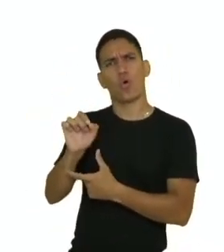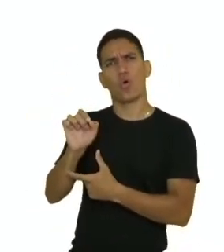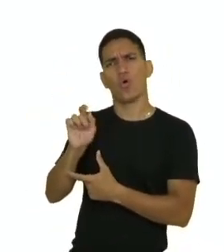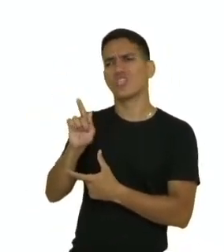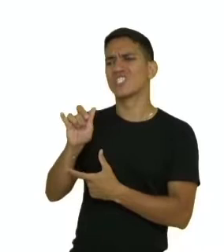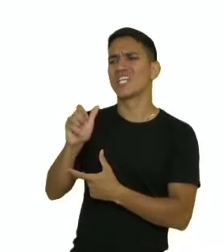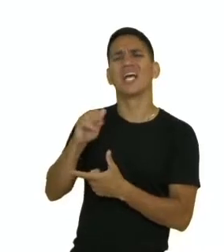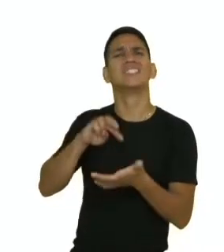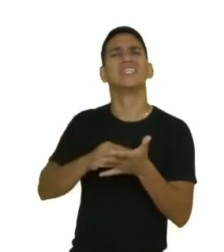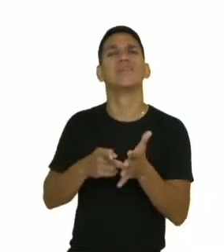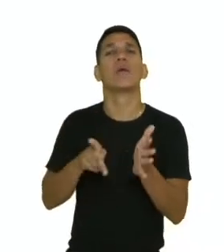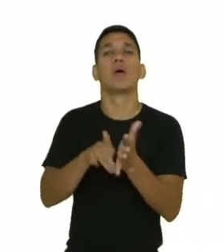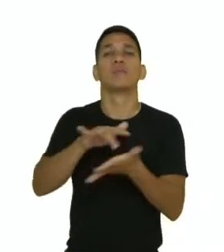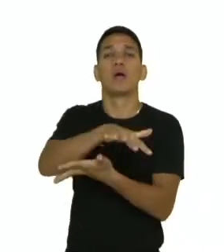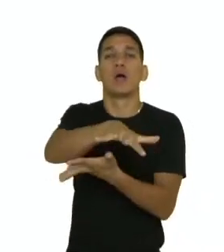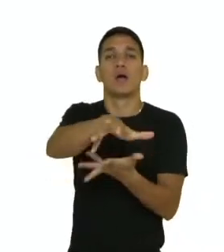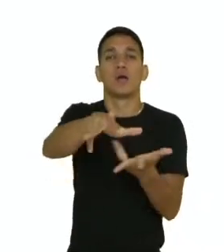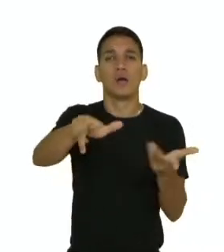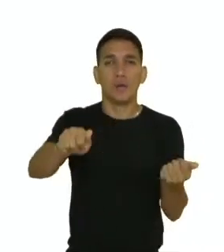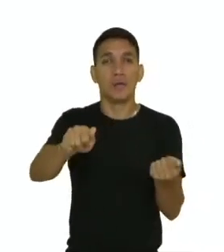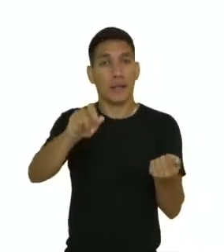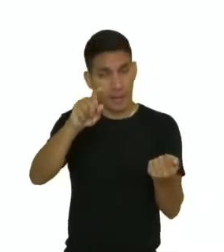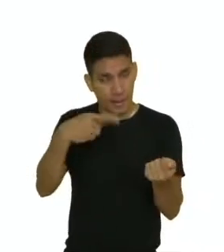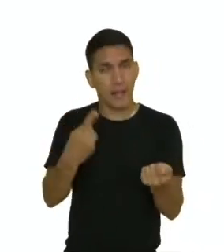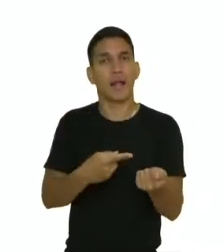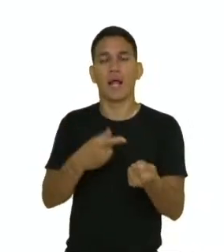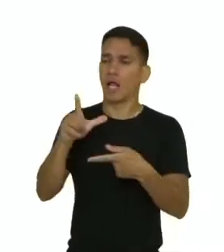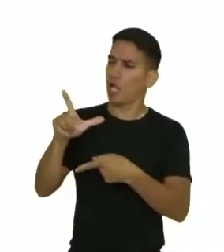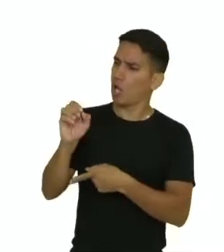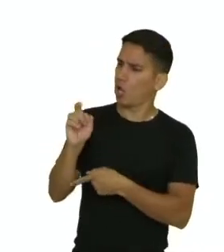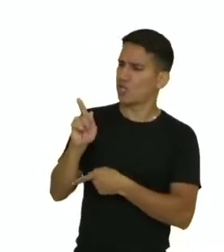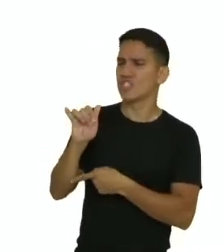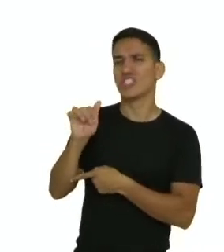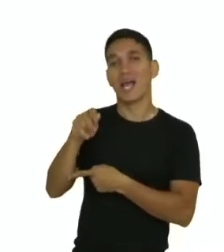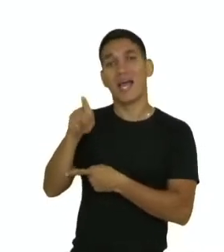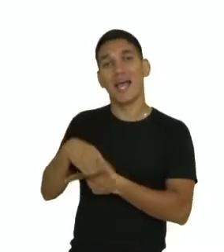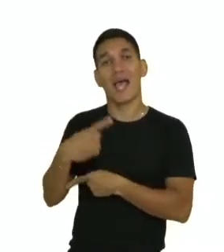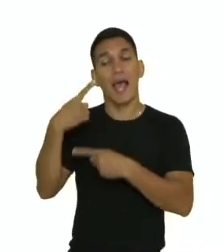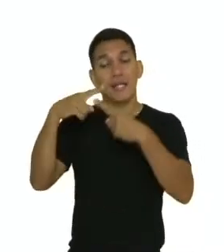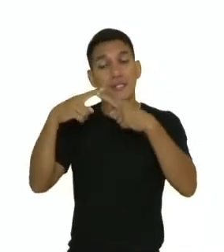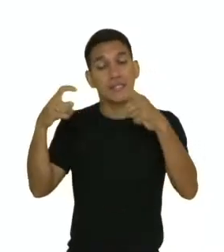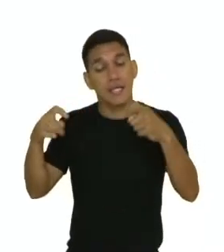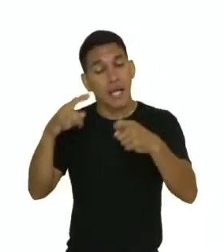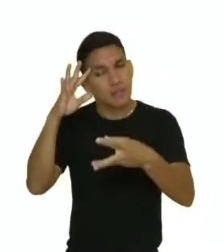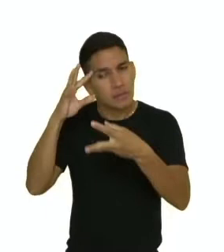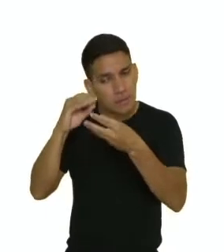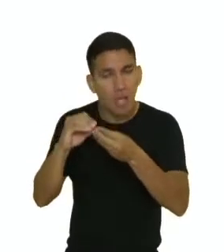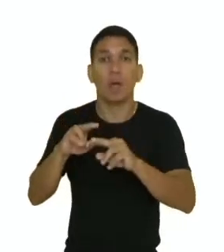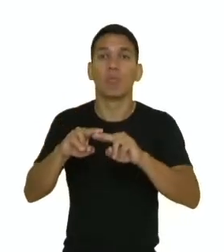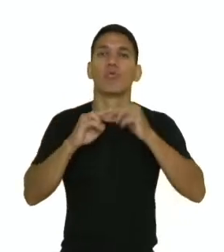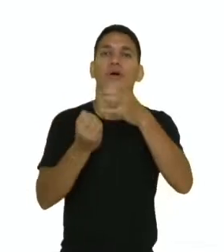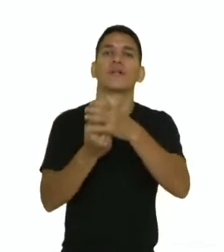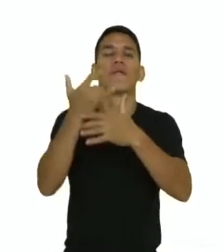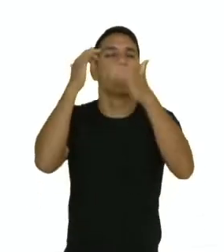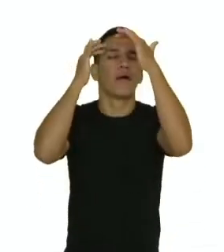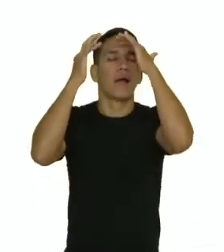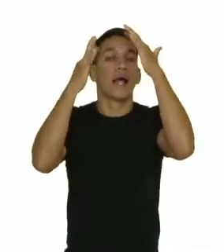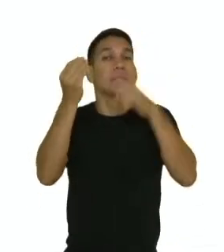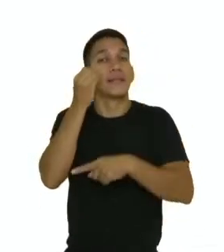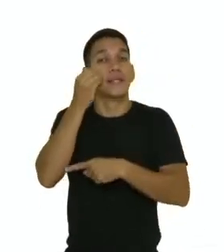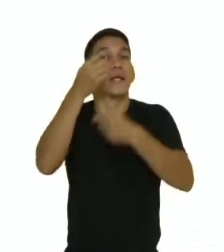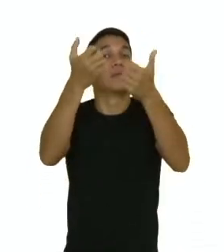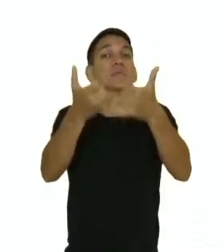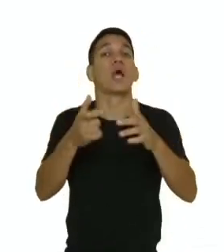o universo, e logia é razão, ciência. Então a filosofia que nasce, ela tenta explicar o que é